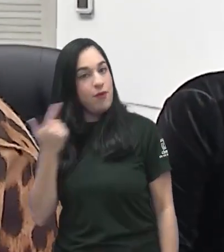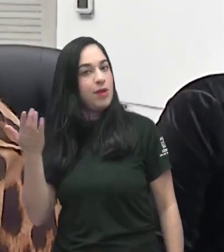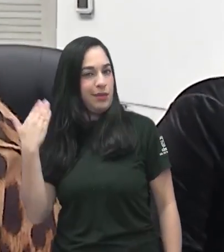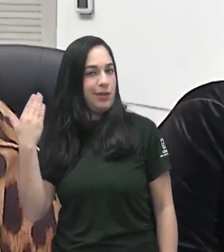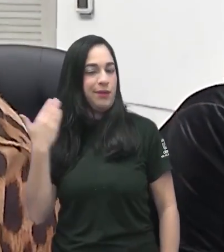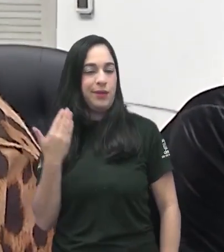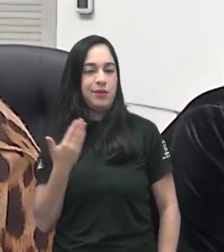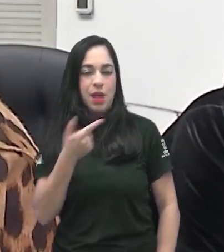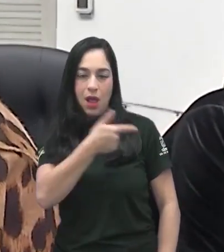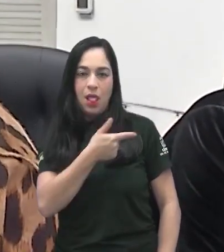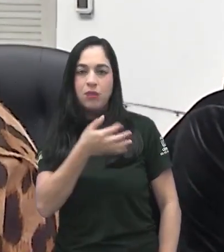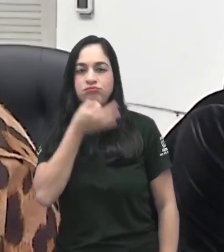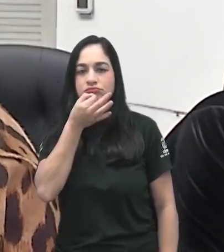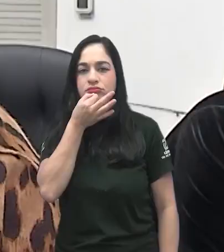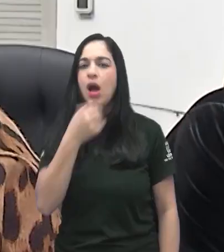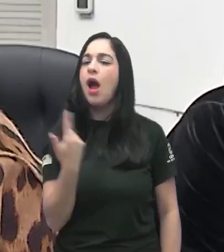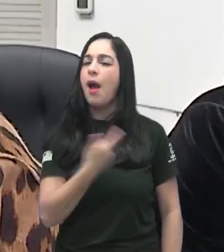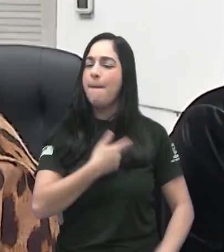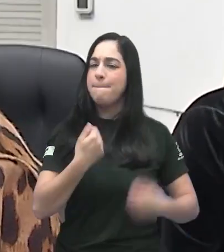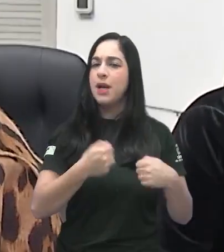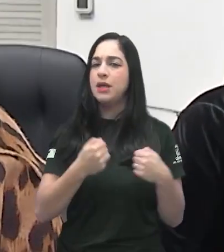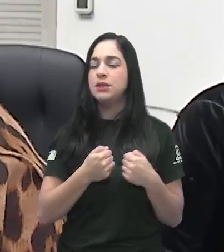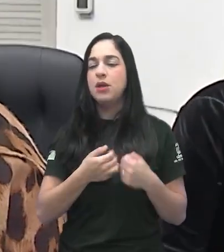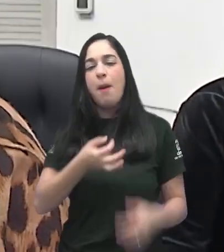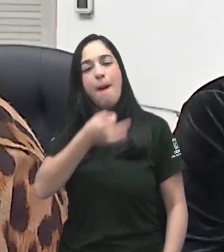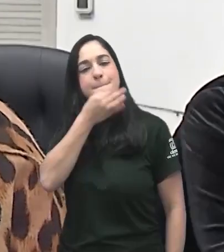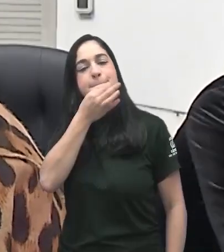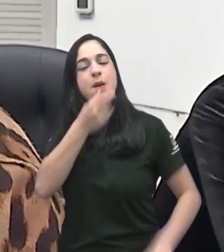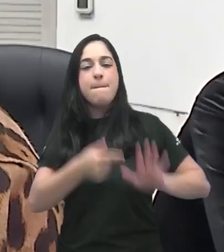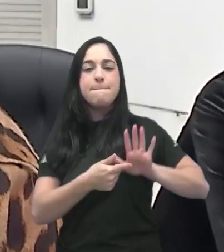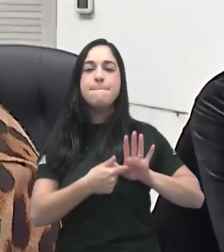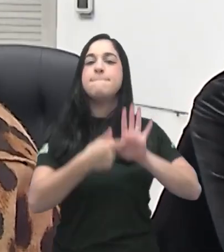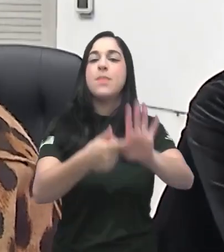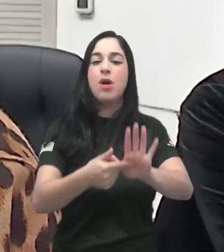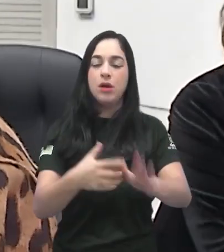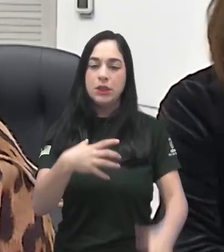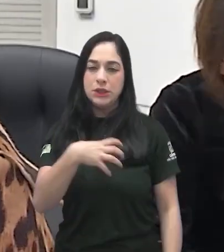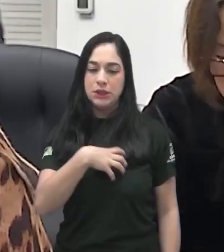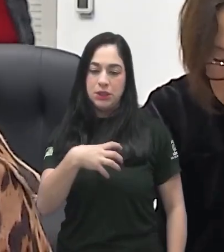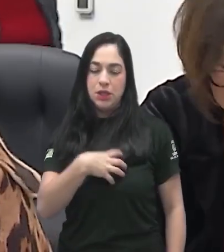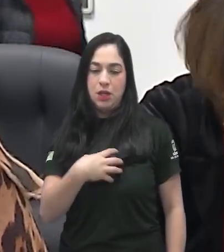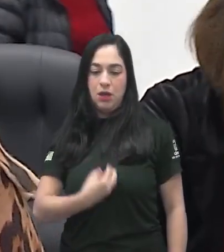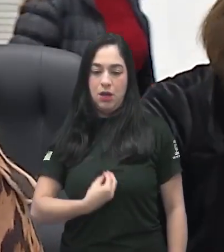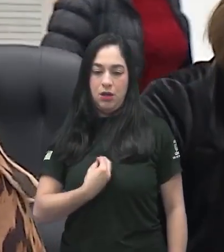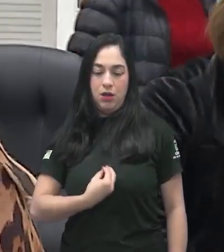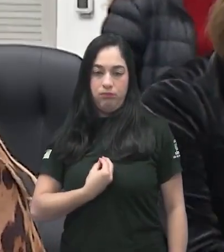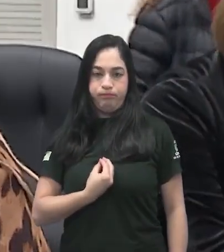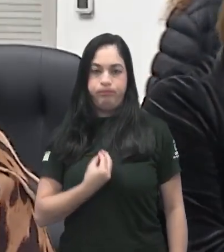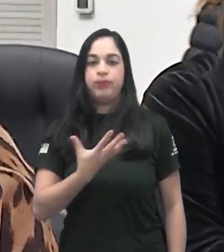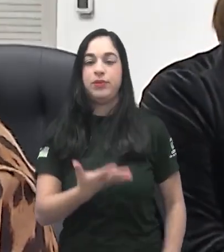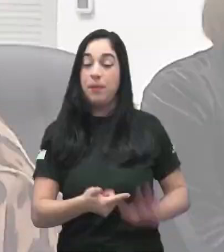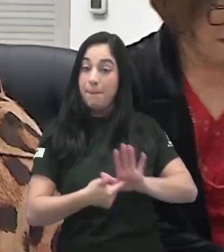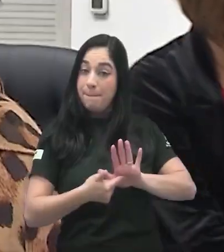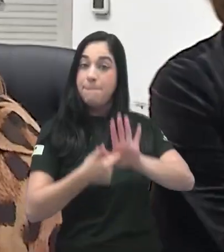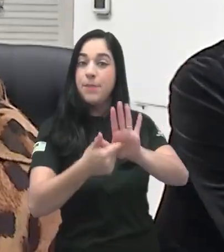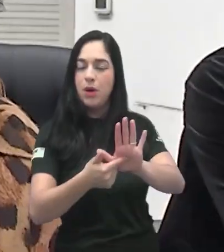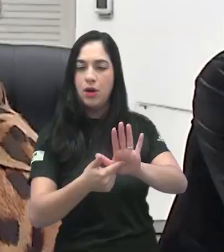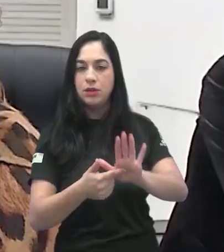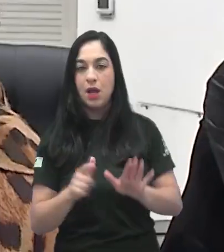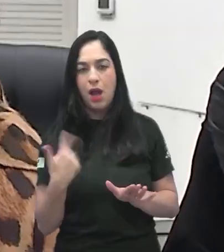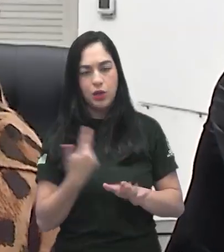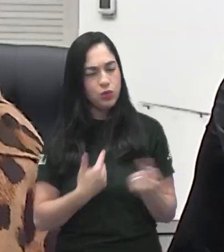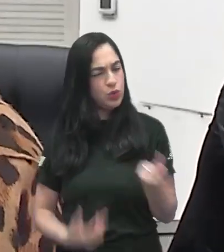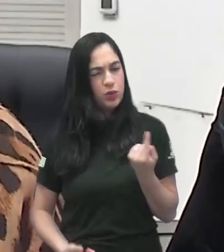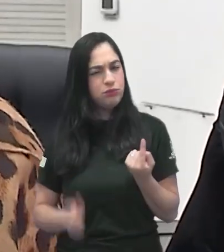bem viu agora o discurso dele, né? Pra gente falar, pra gente colocar os nossos sentimentos, que a gente é